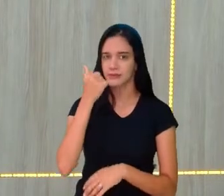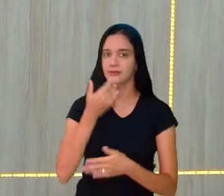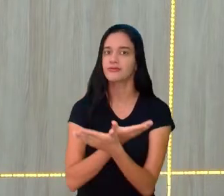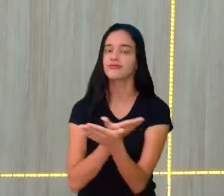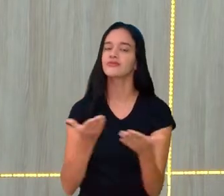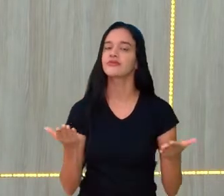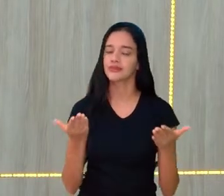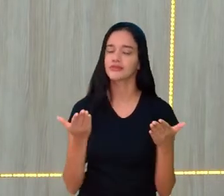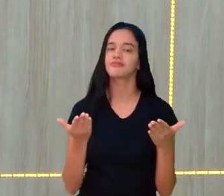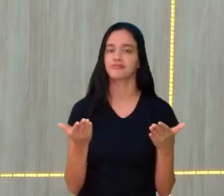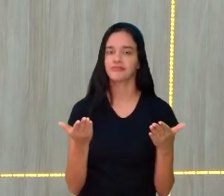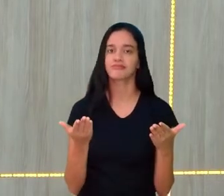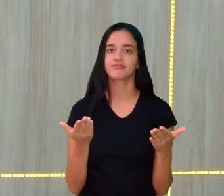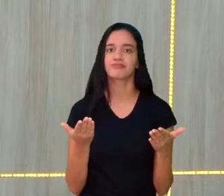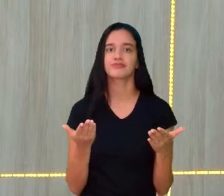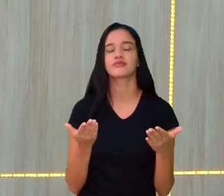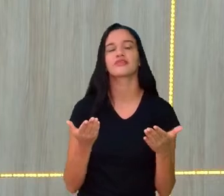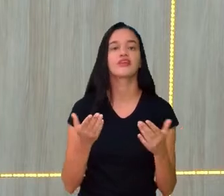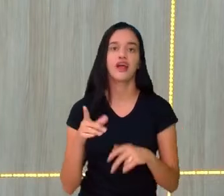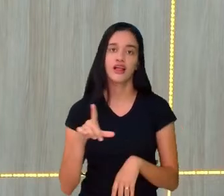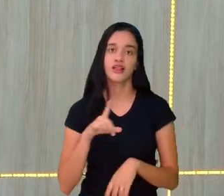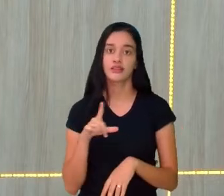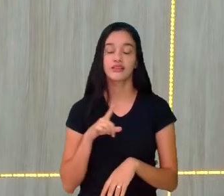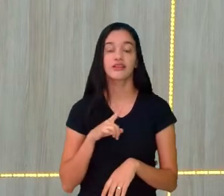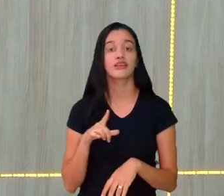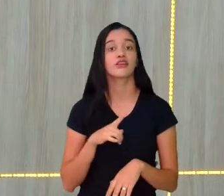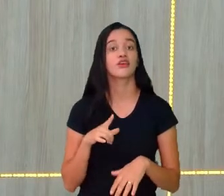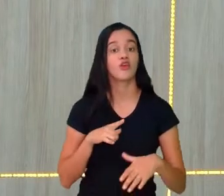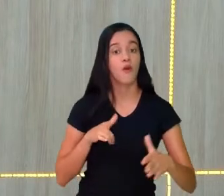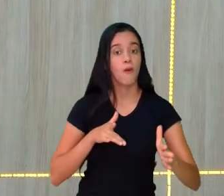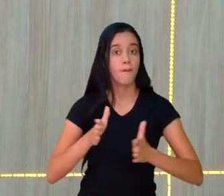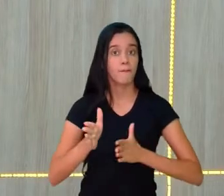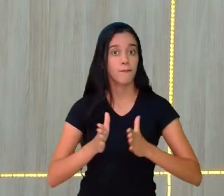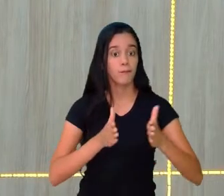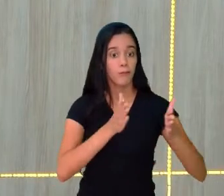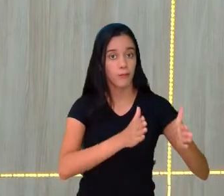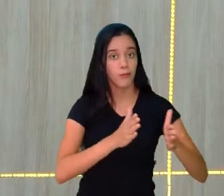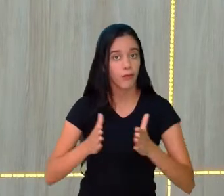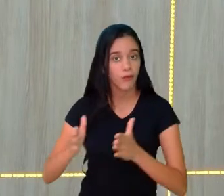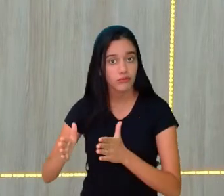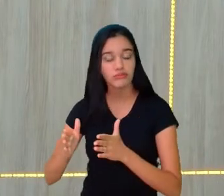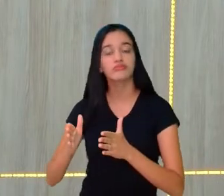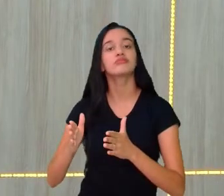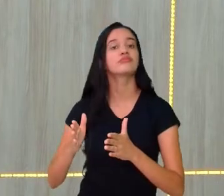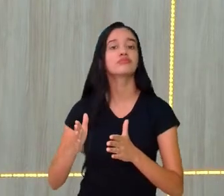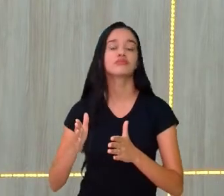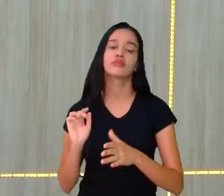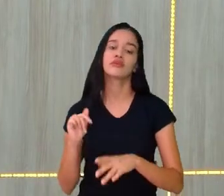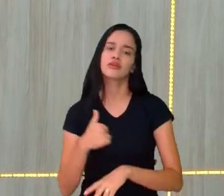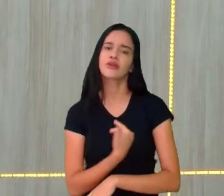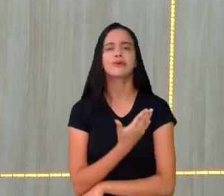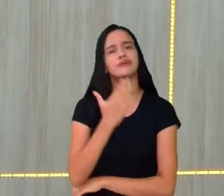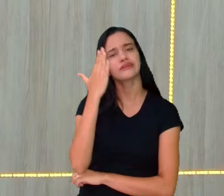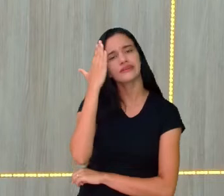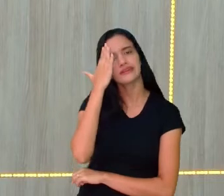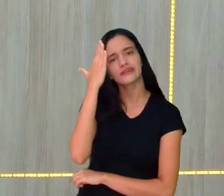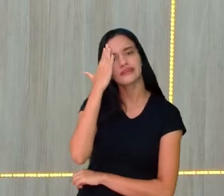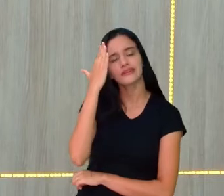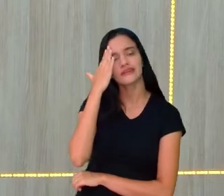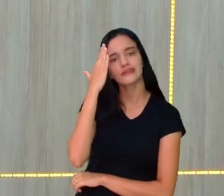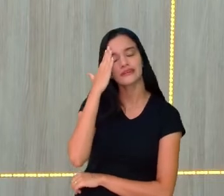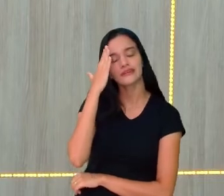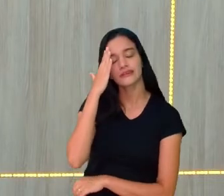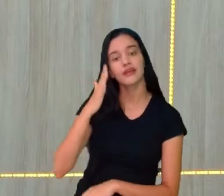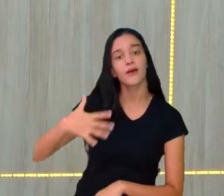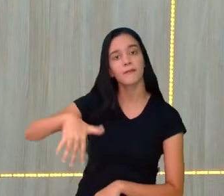vocês vão passar por um processo, né, no qual a gente entende que a